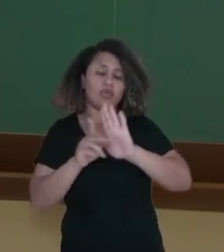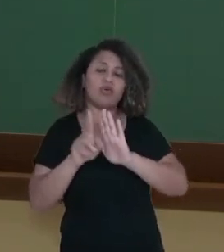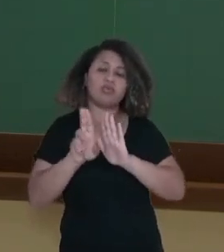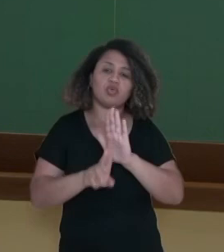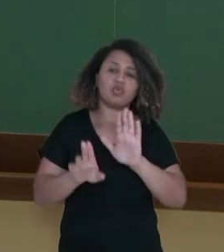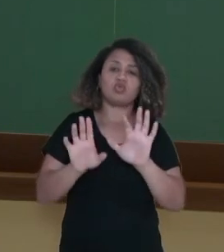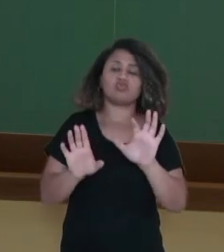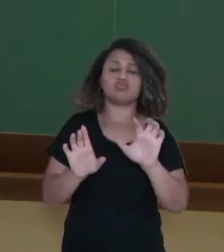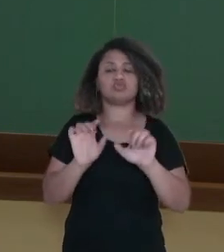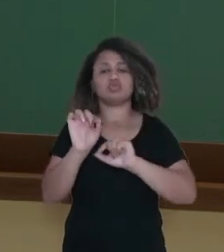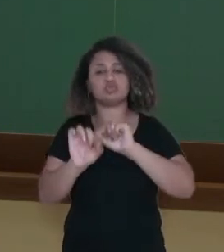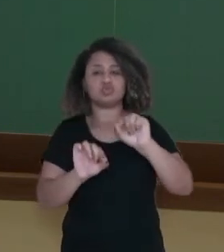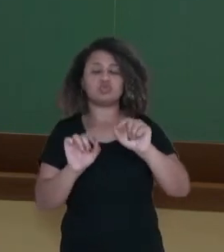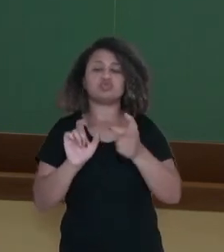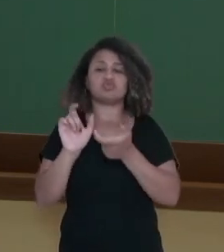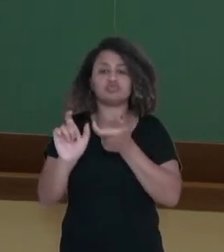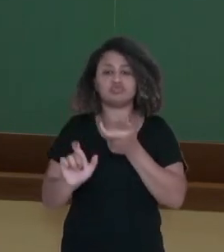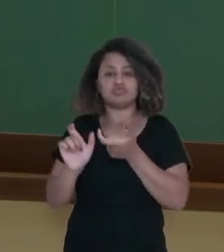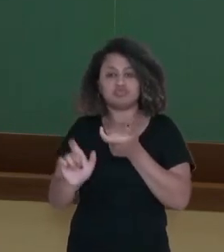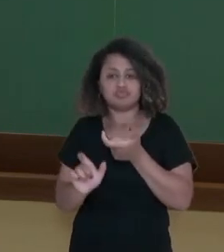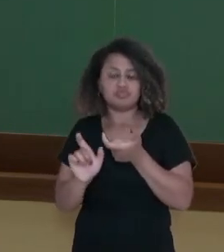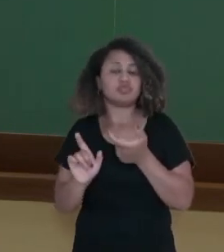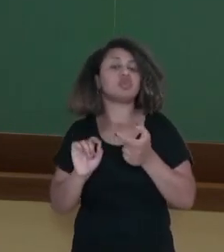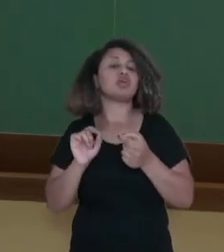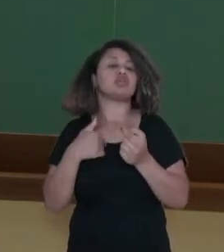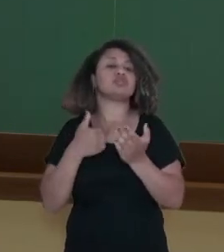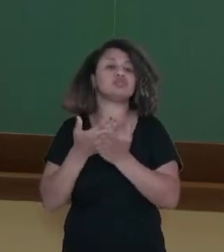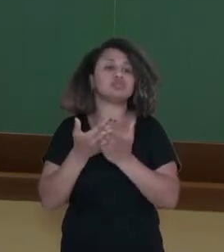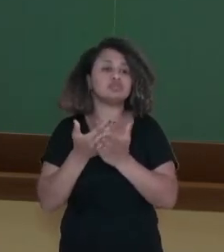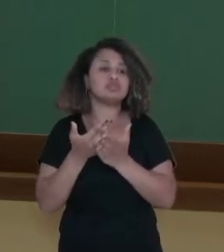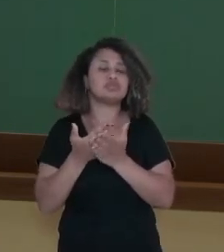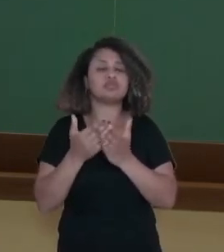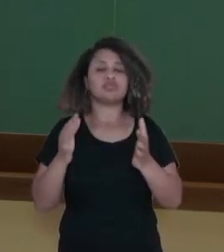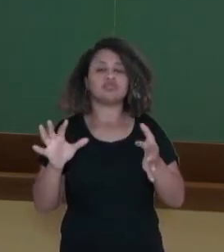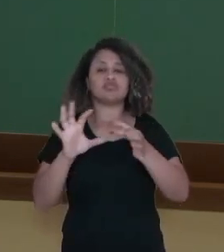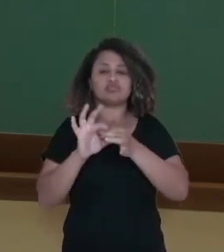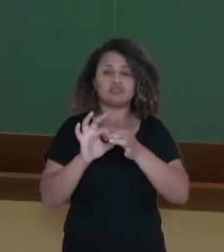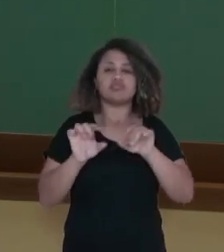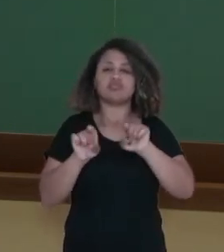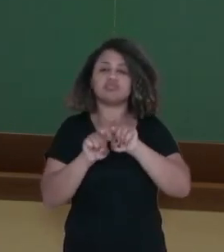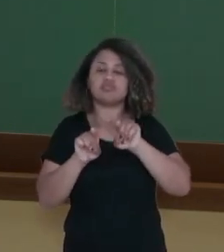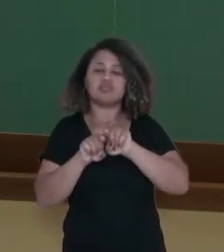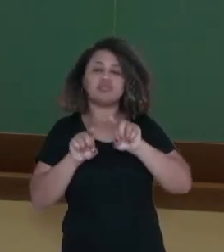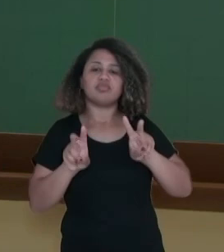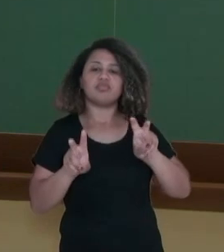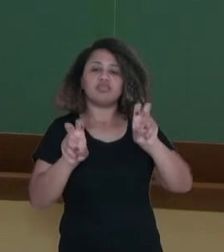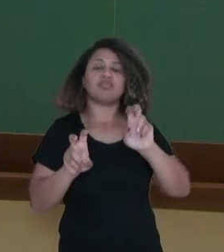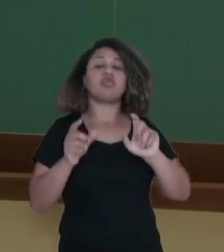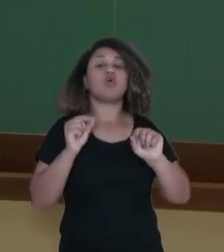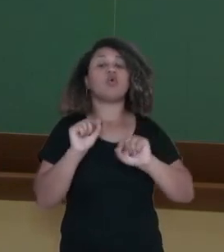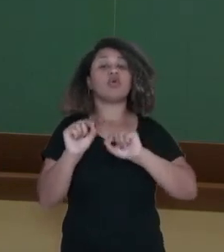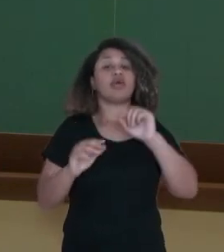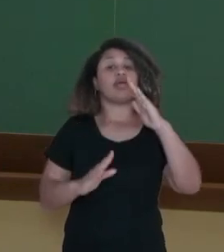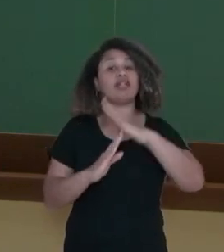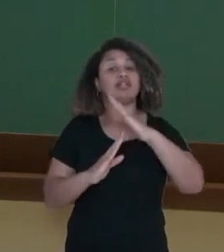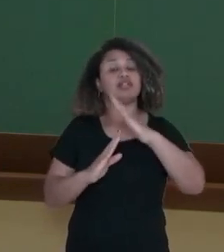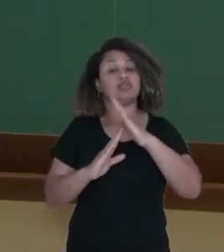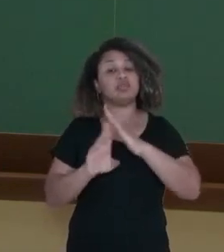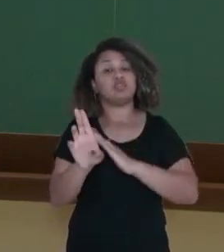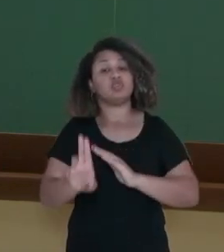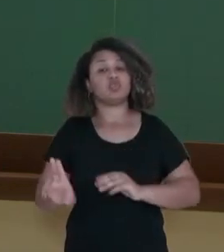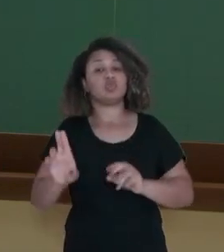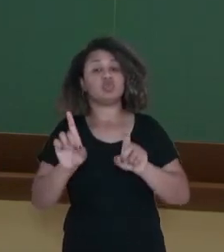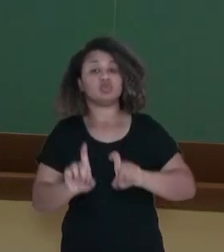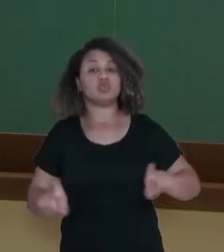exploração dos efeitos morfossintáticos, ou seja, estudamos as conjunções, discutimos sobre a questão do limite sobre o uso da